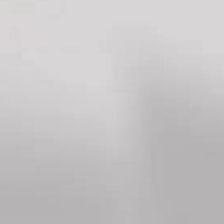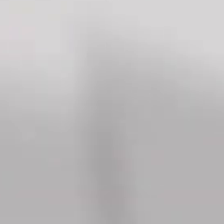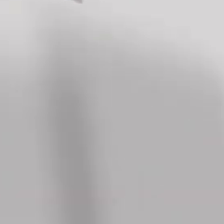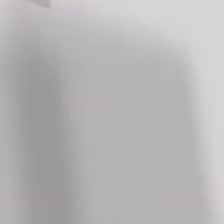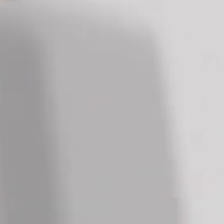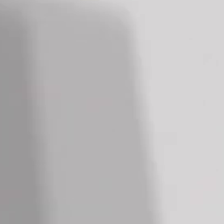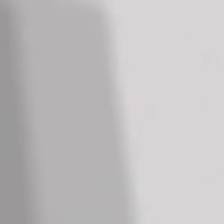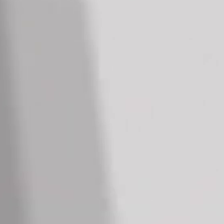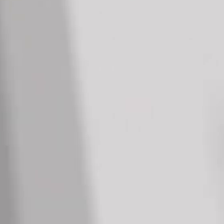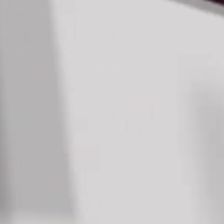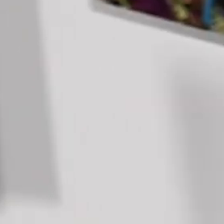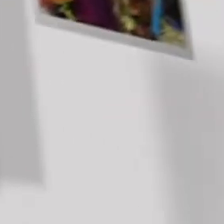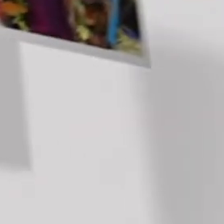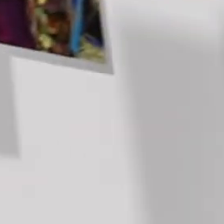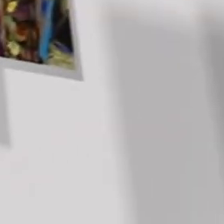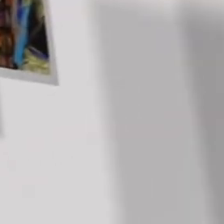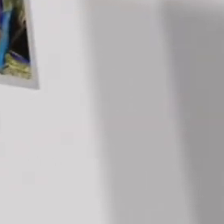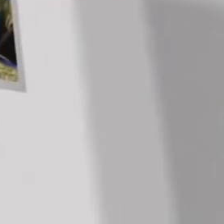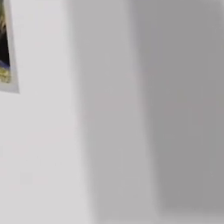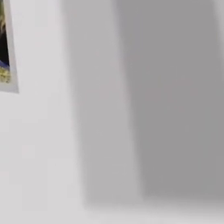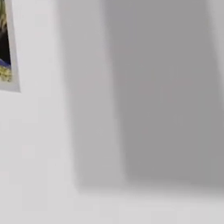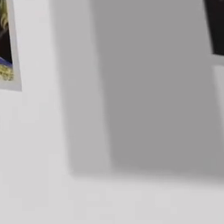E aí